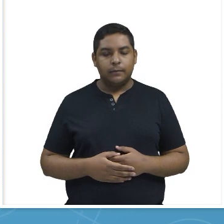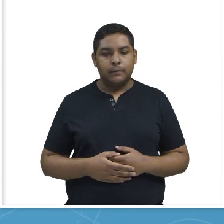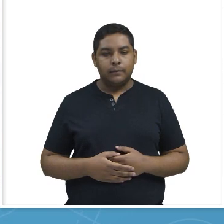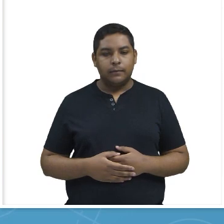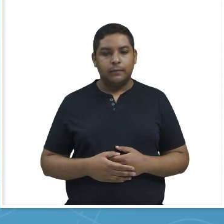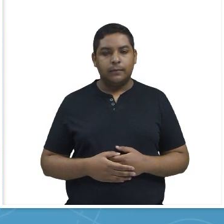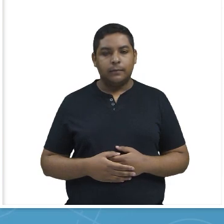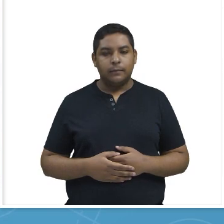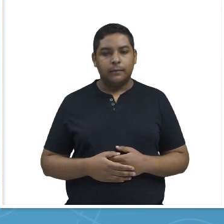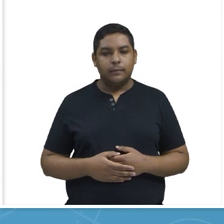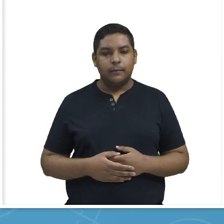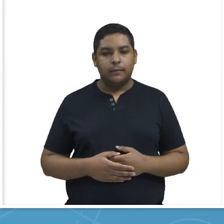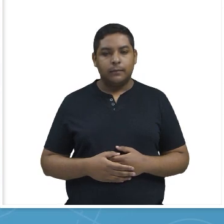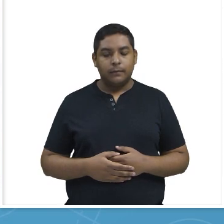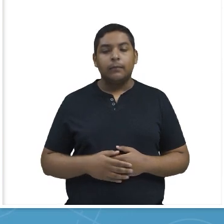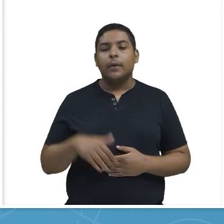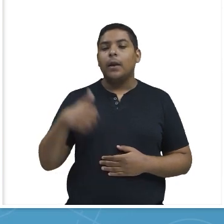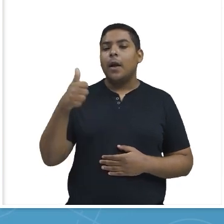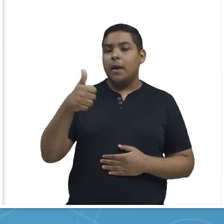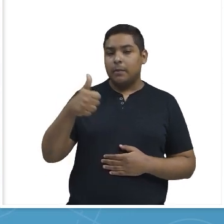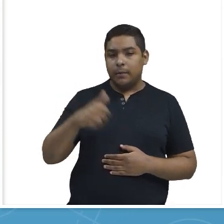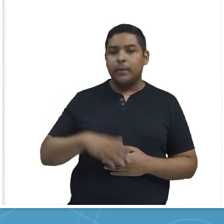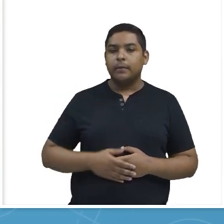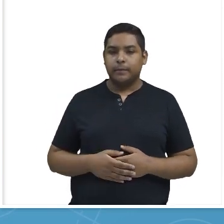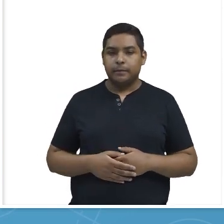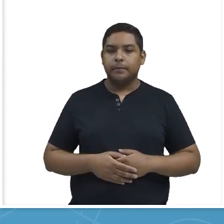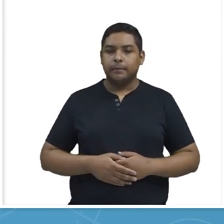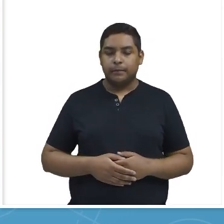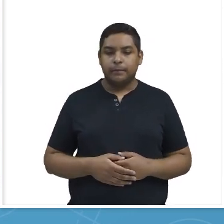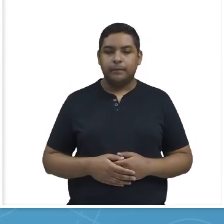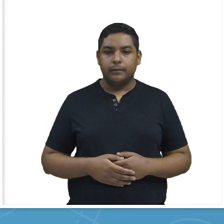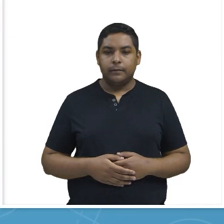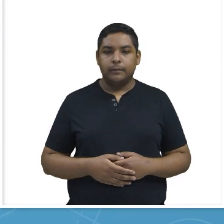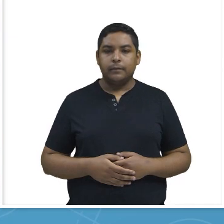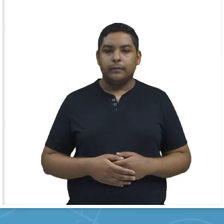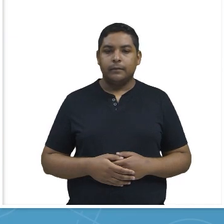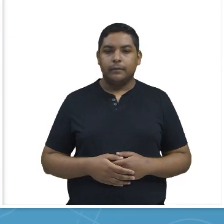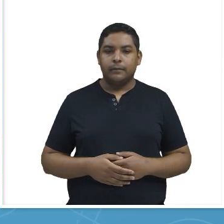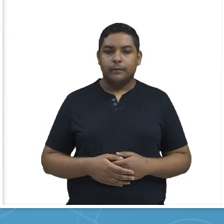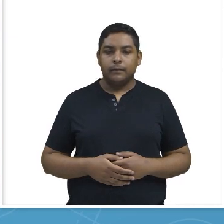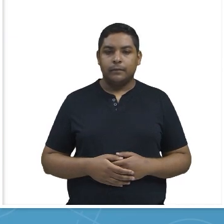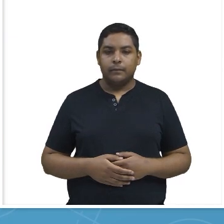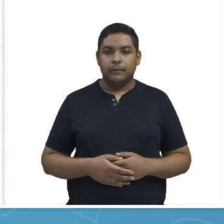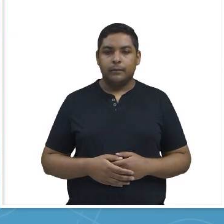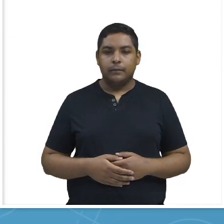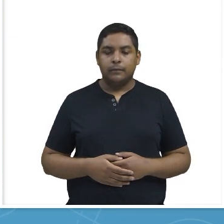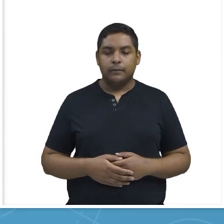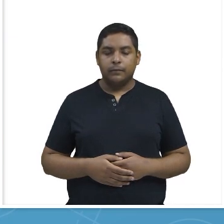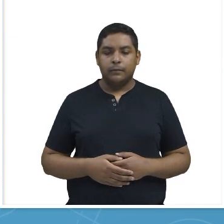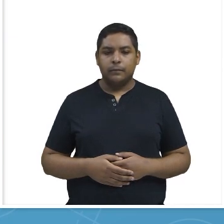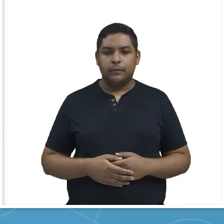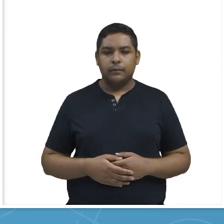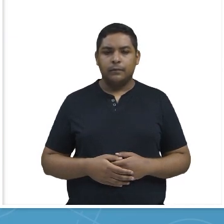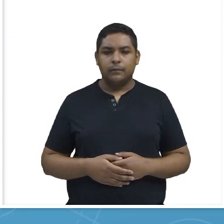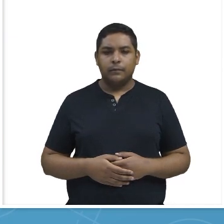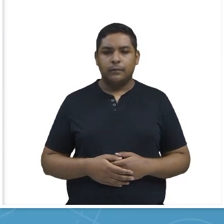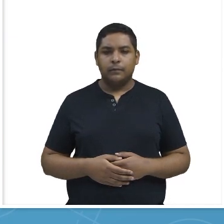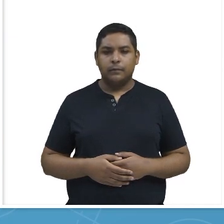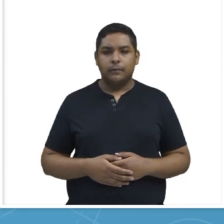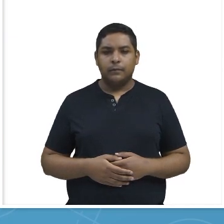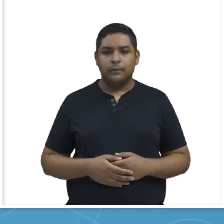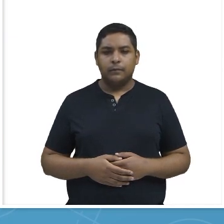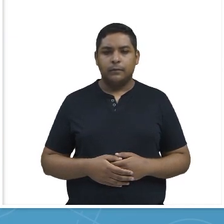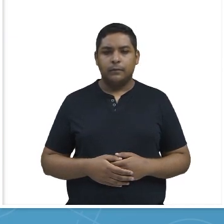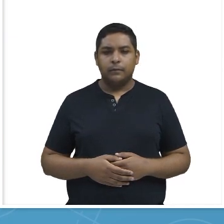Bem, people, então a nossa primeira personagem, ela fala assim, I'm not going to study in England next semester, Vicky. Ela disse, I am not. Olha